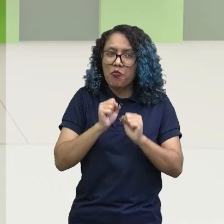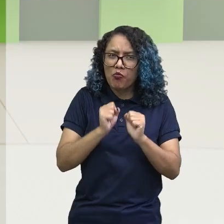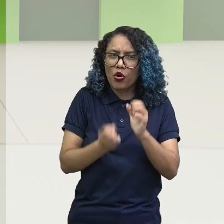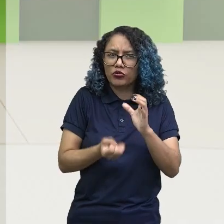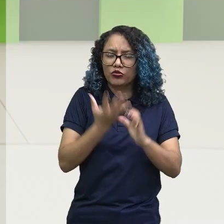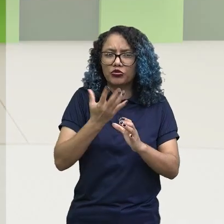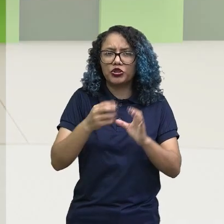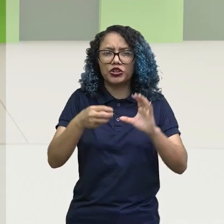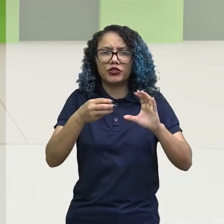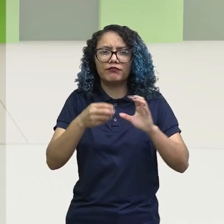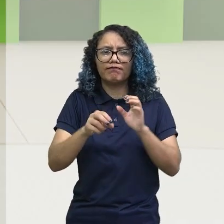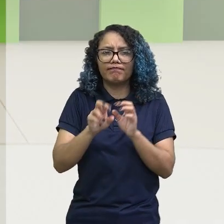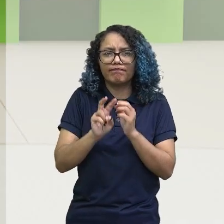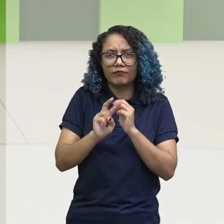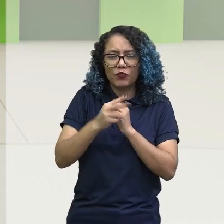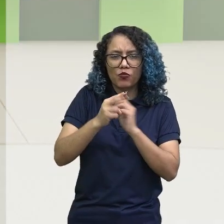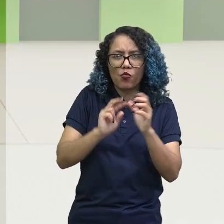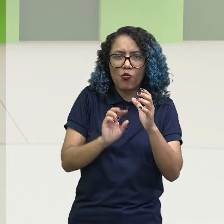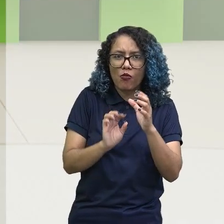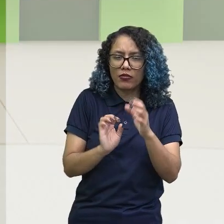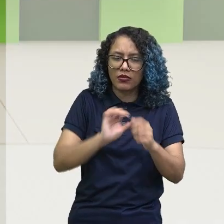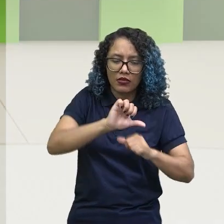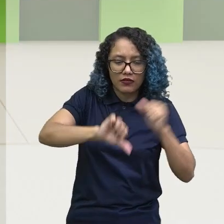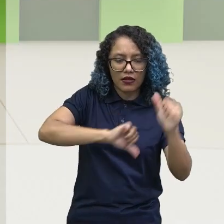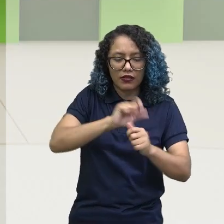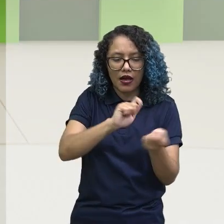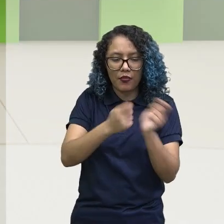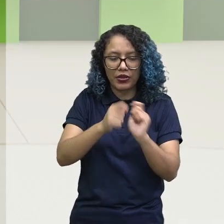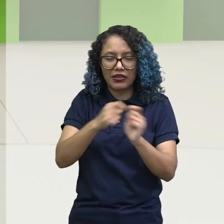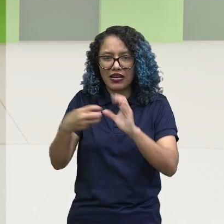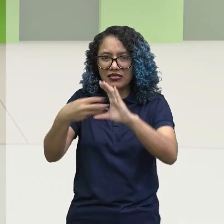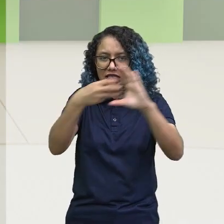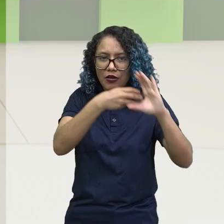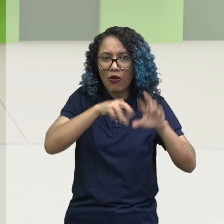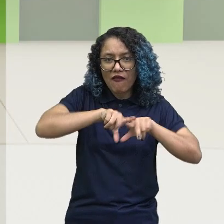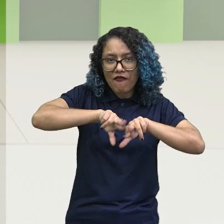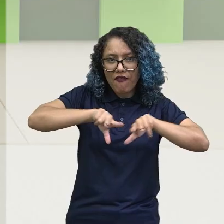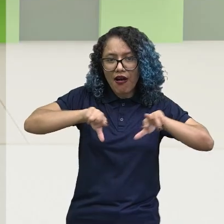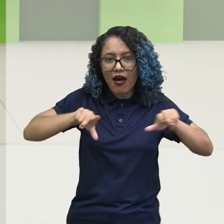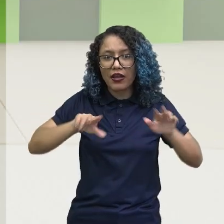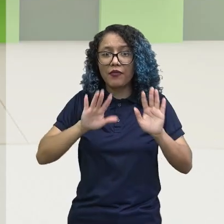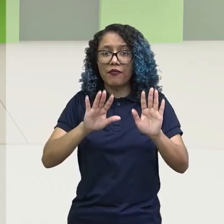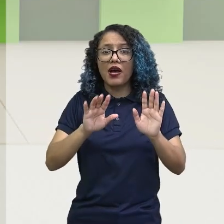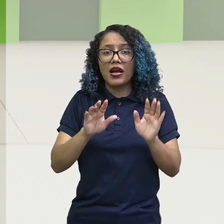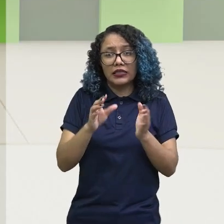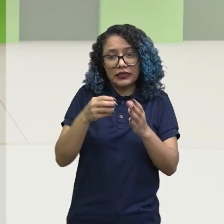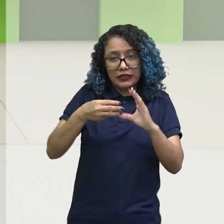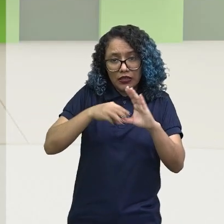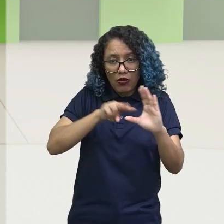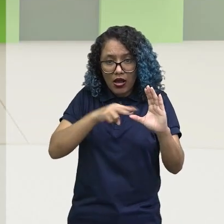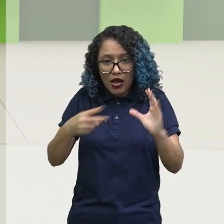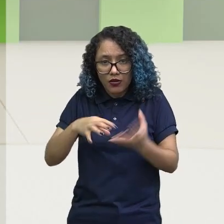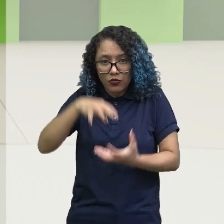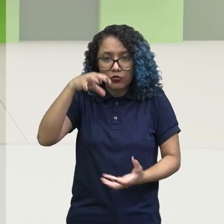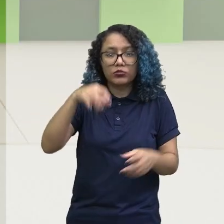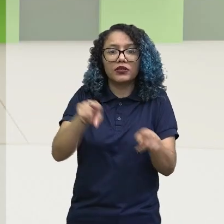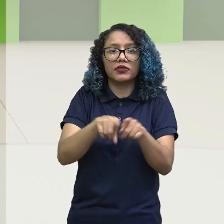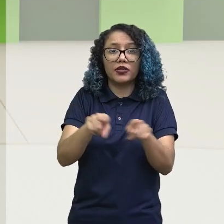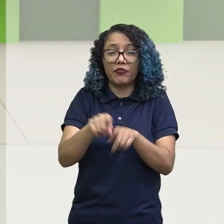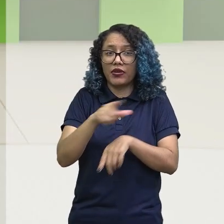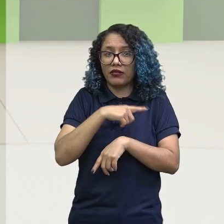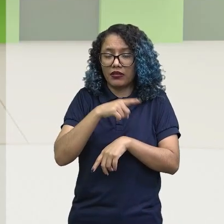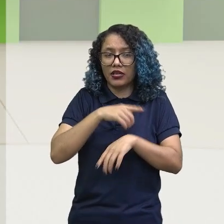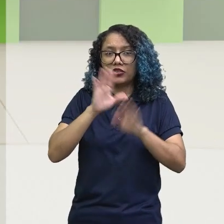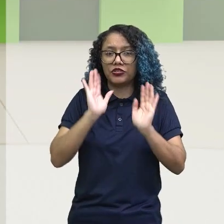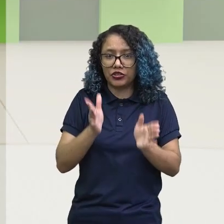aí do nosso corpo. Então, mas além dessas, a gente encontra as células-tronco adultas, como você observa aqui nessas imagens.